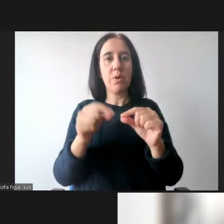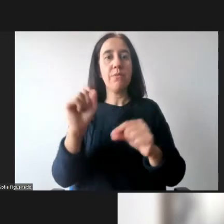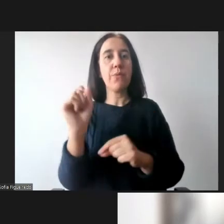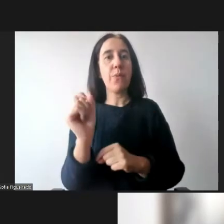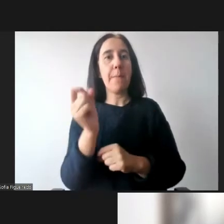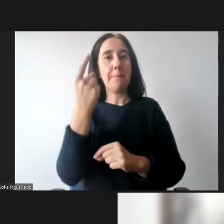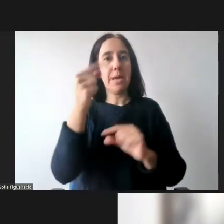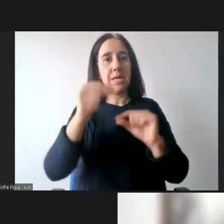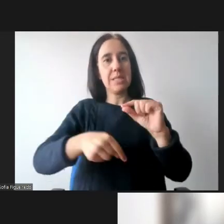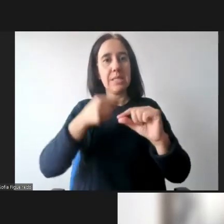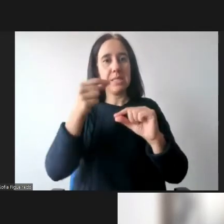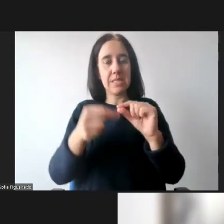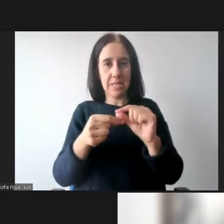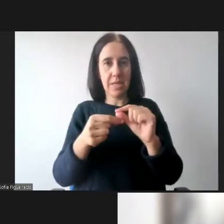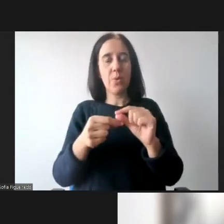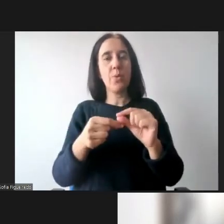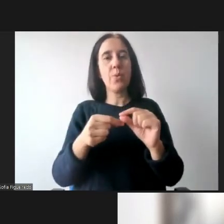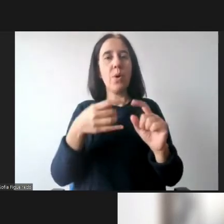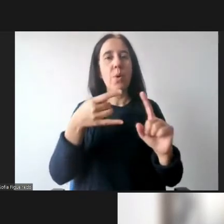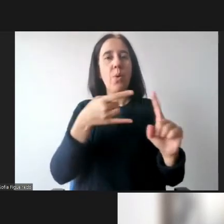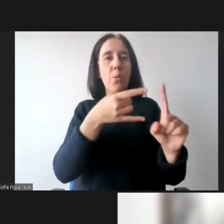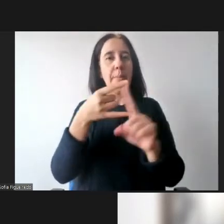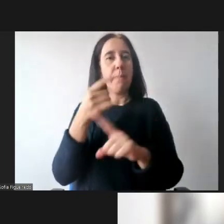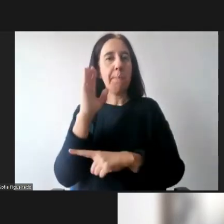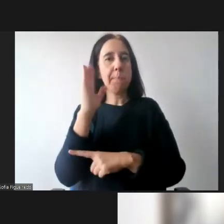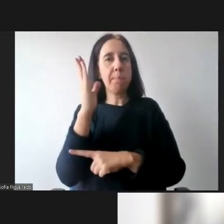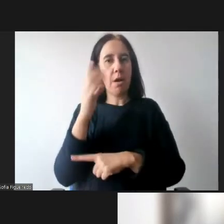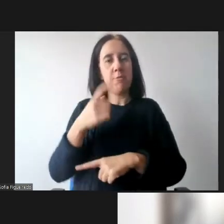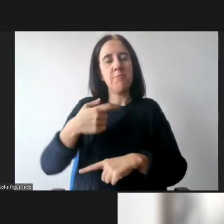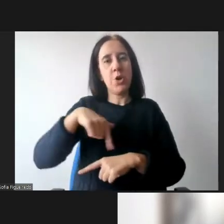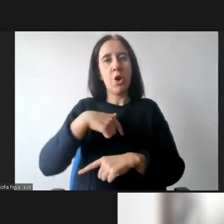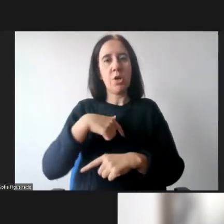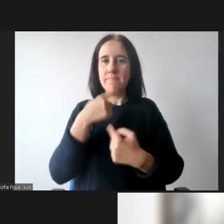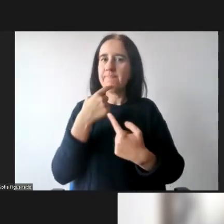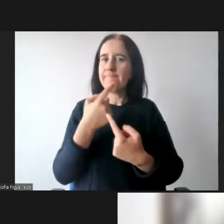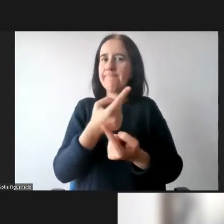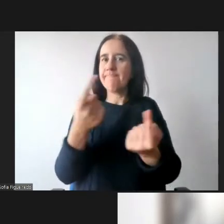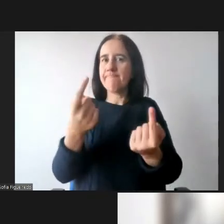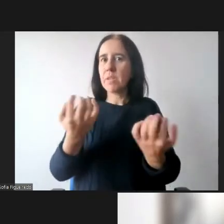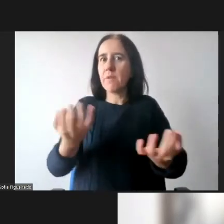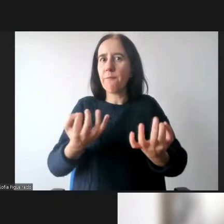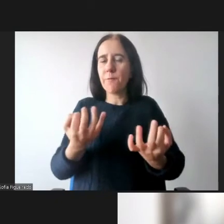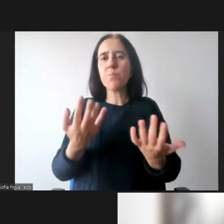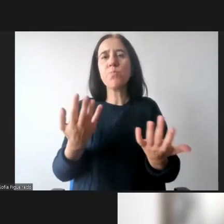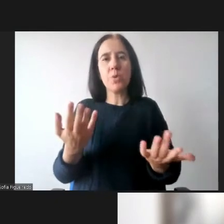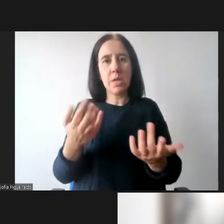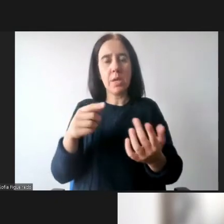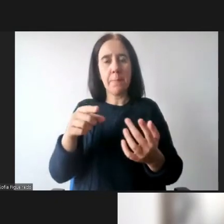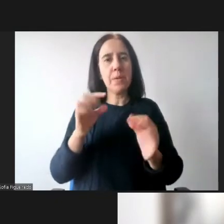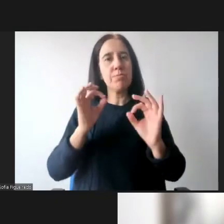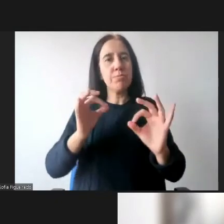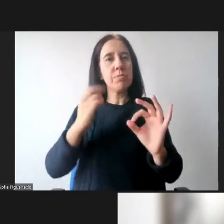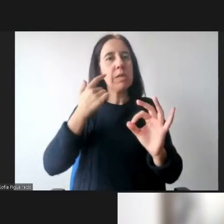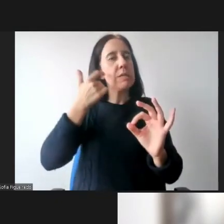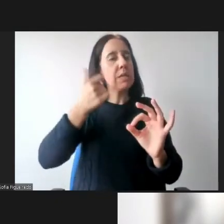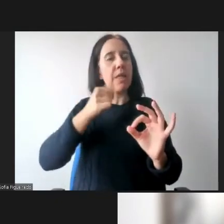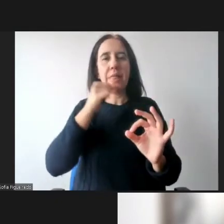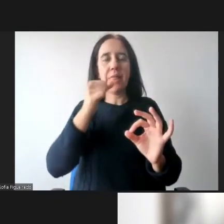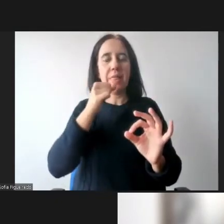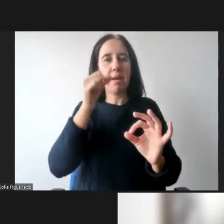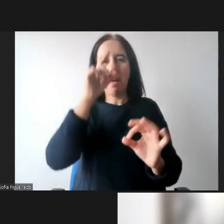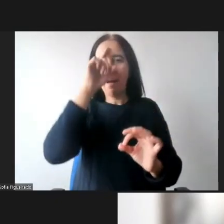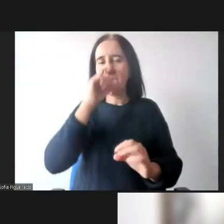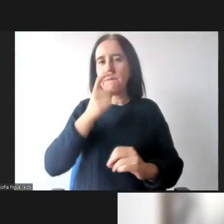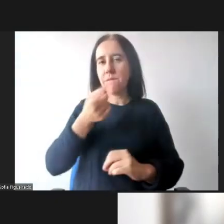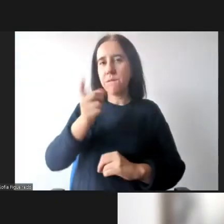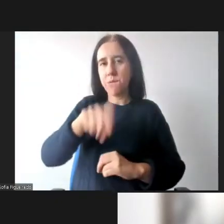dos ciclos de webinars que entendemos lançar, precisamente porque no início de tudo está sempre voltar a lembrar